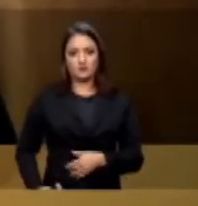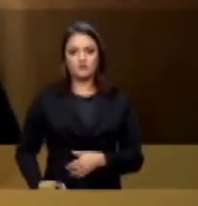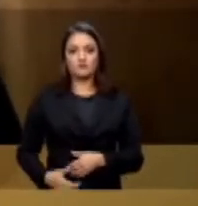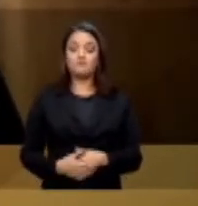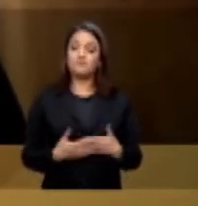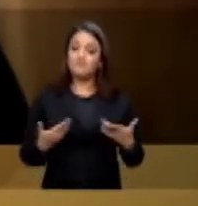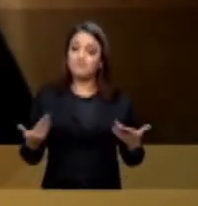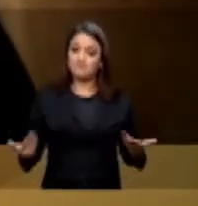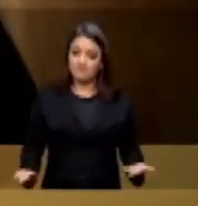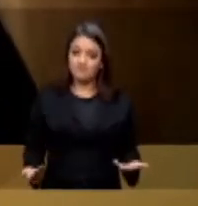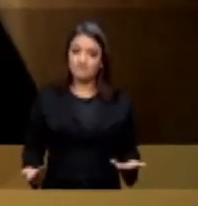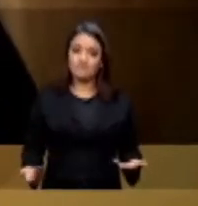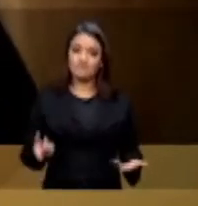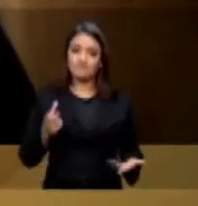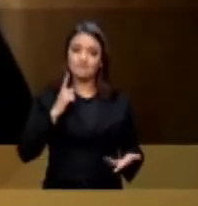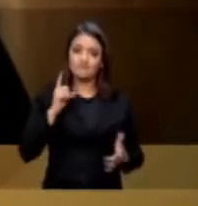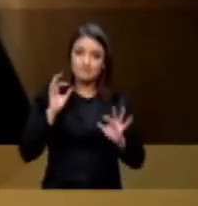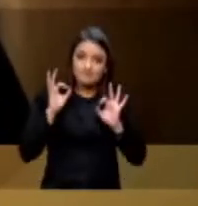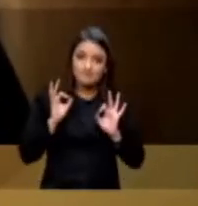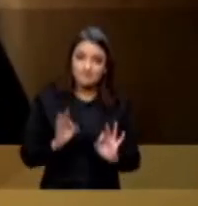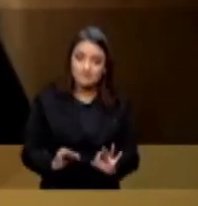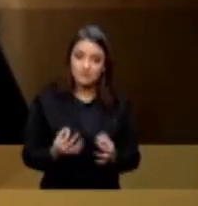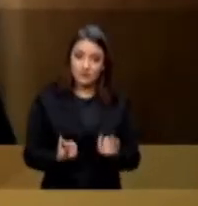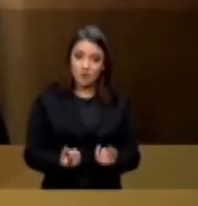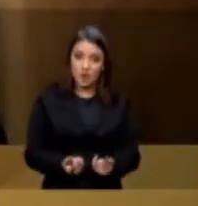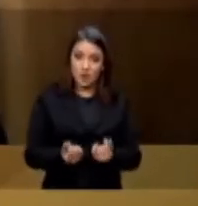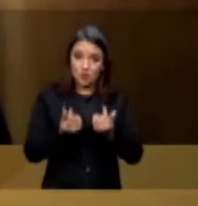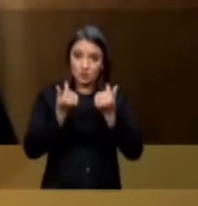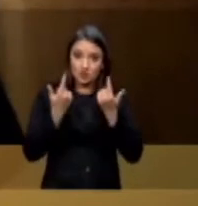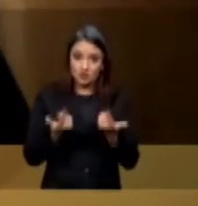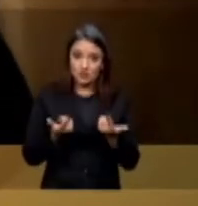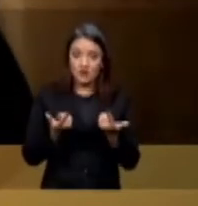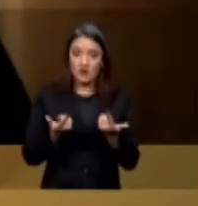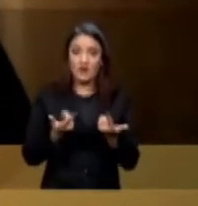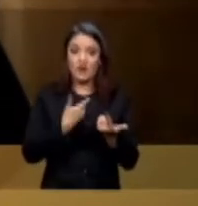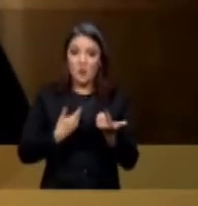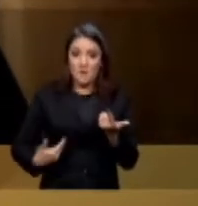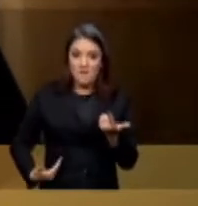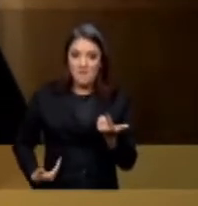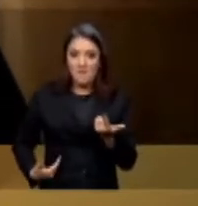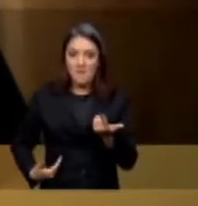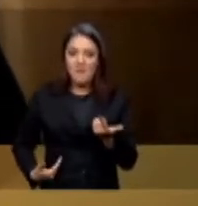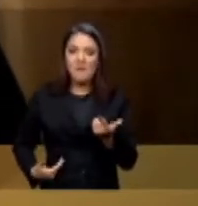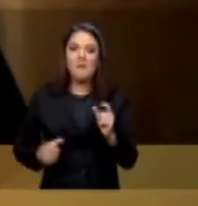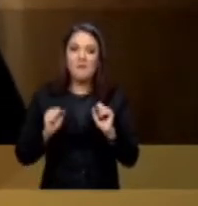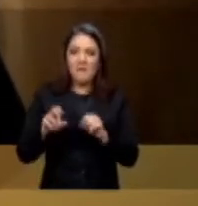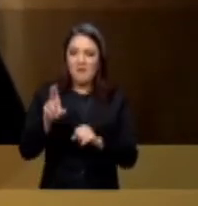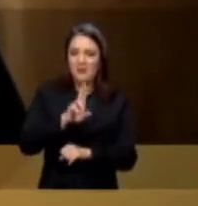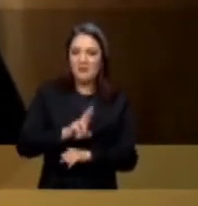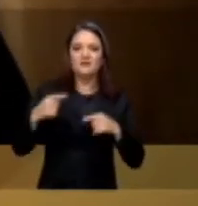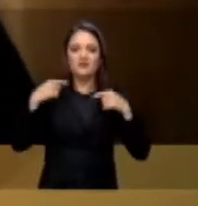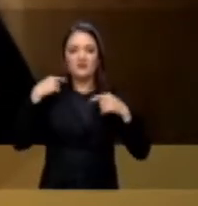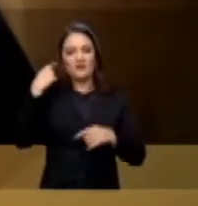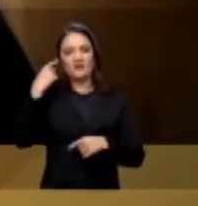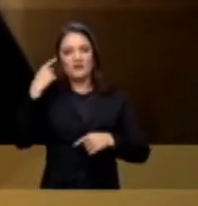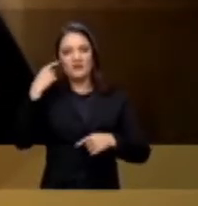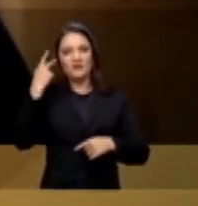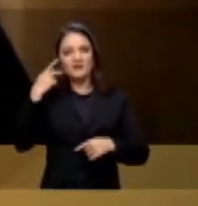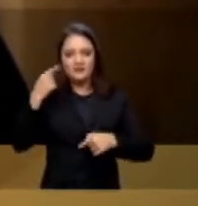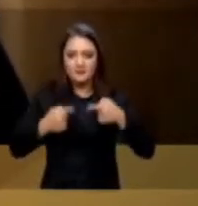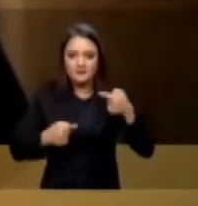é legítimo que o dinheiro público entregue à política tenha,